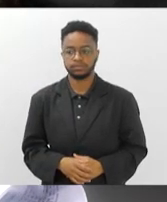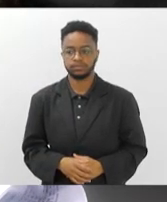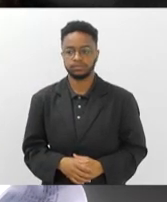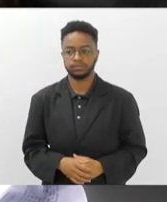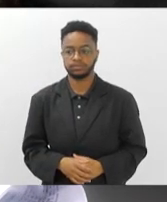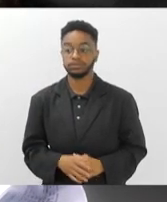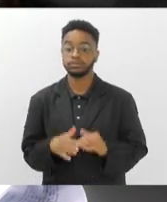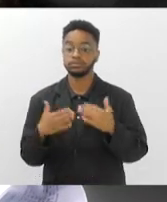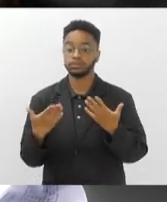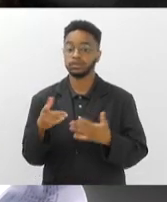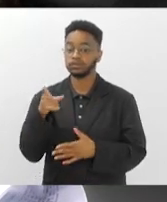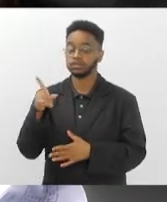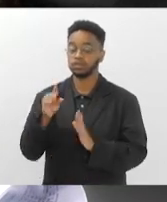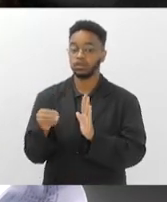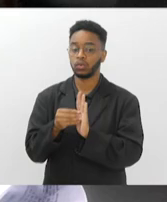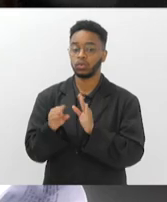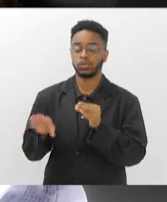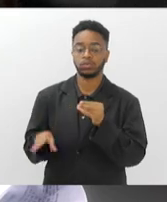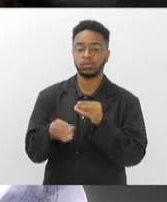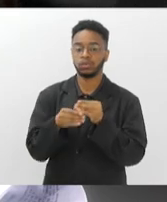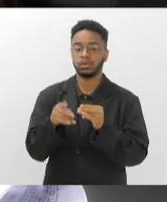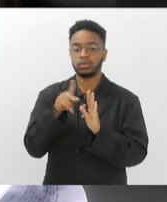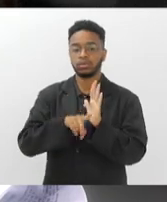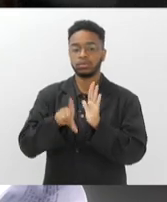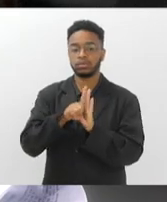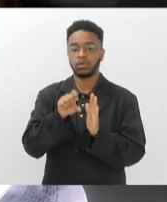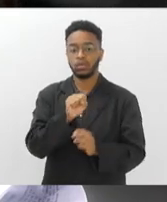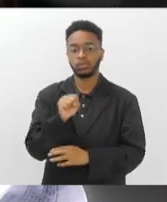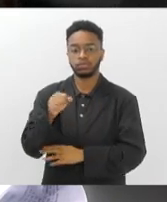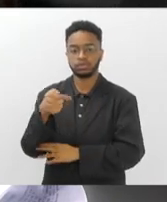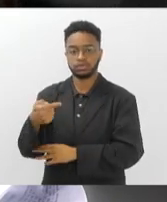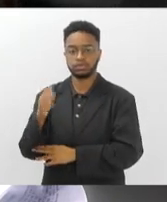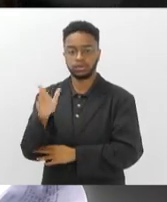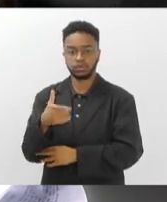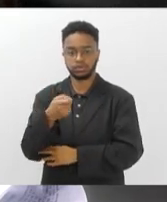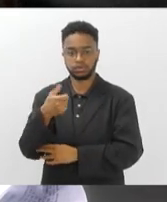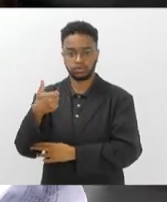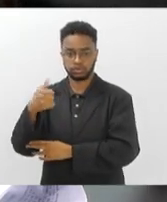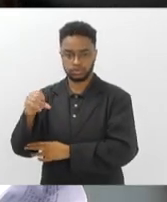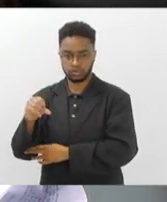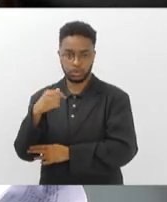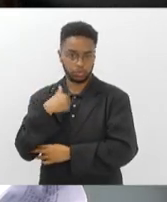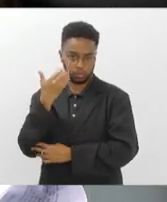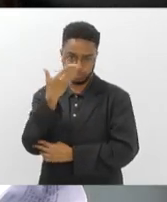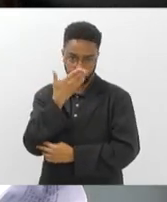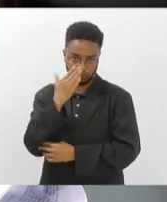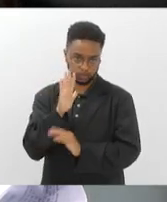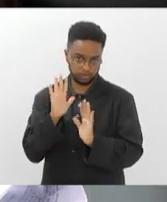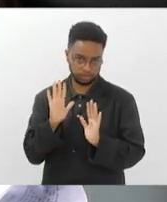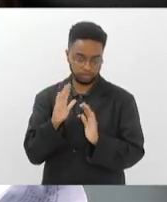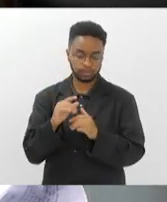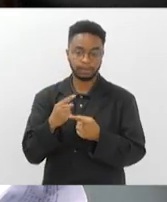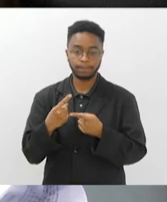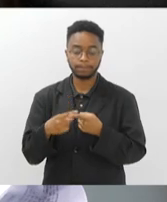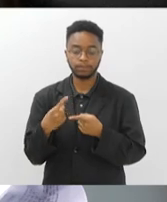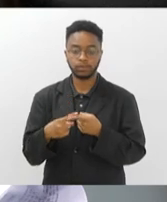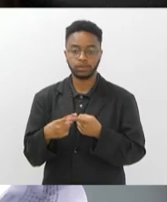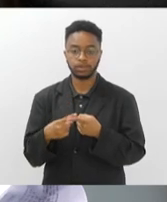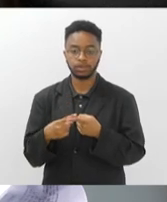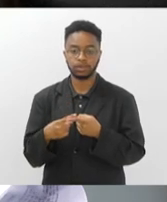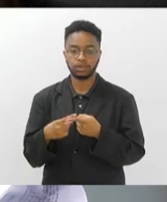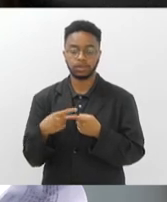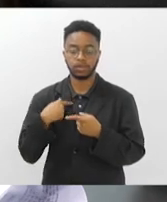Então, o senhor está dando anexação à prova de lei 887-19, eu não vi. Porque